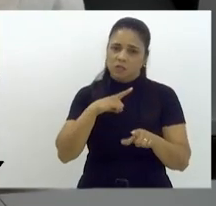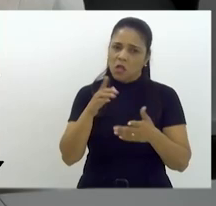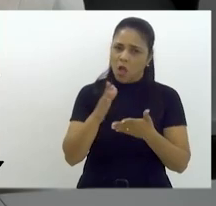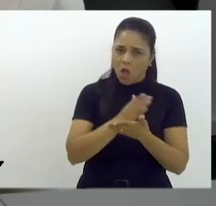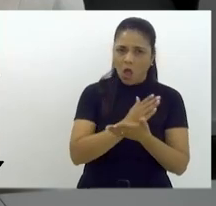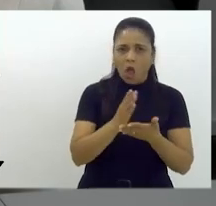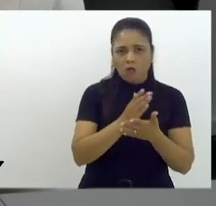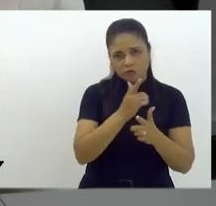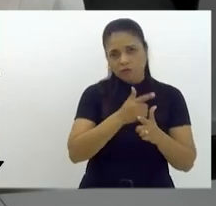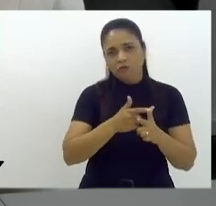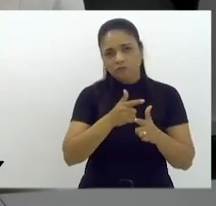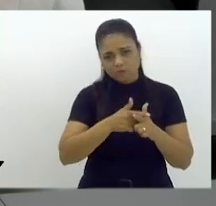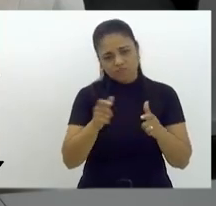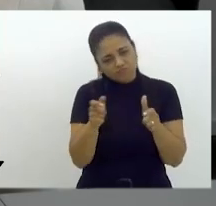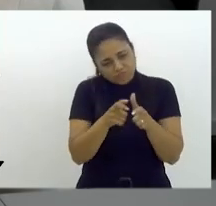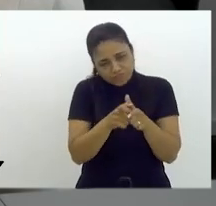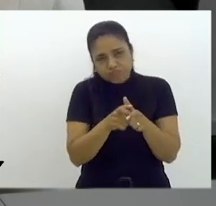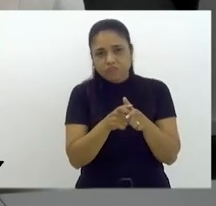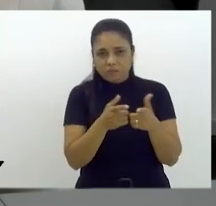minoritários